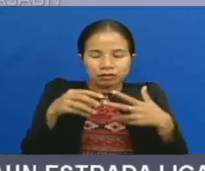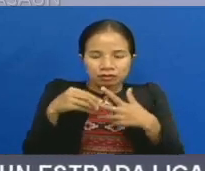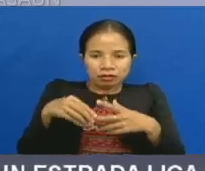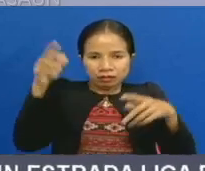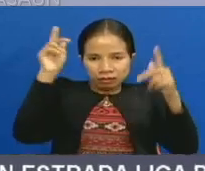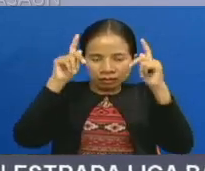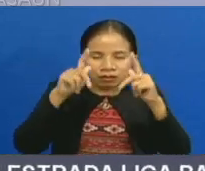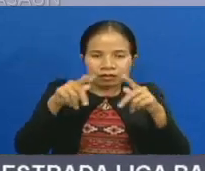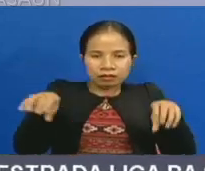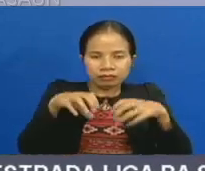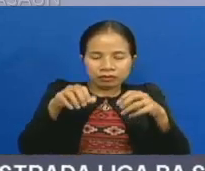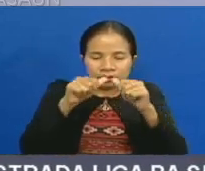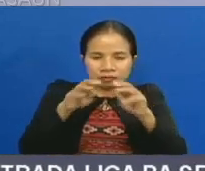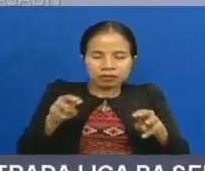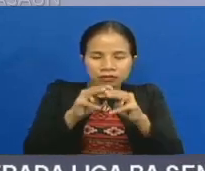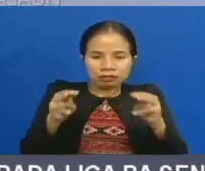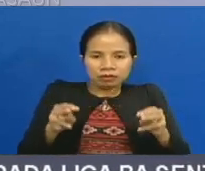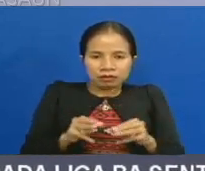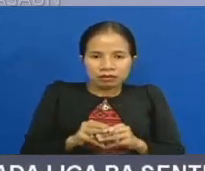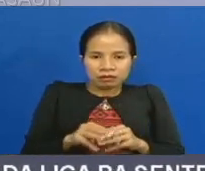do município.